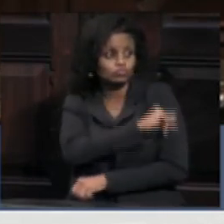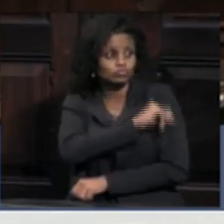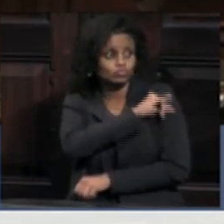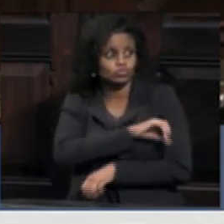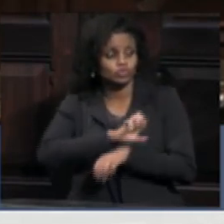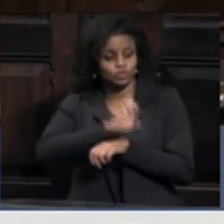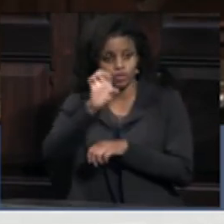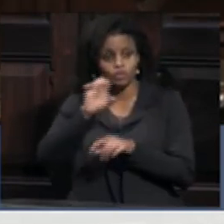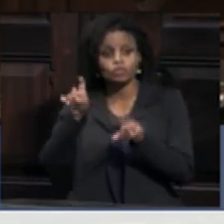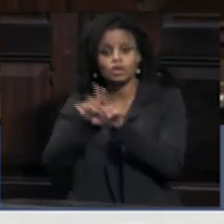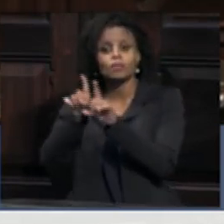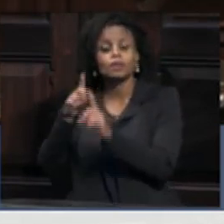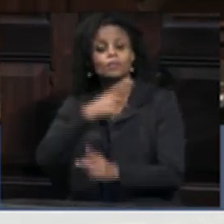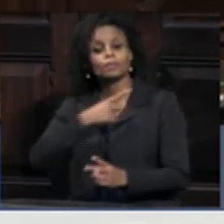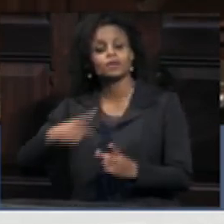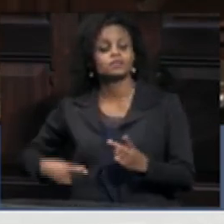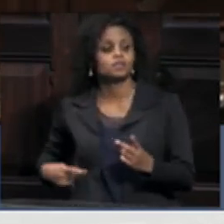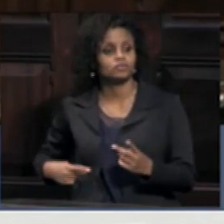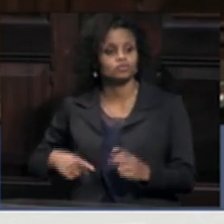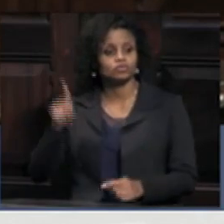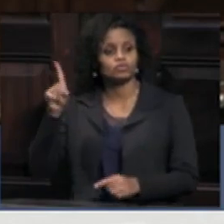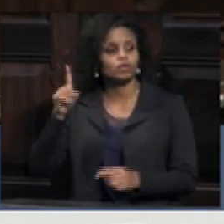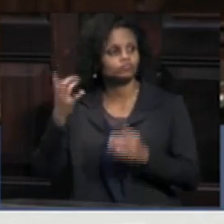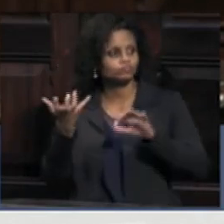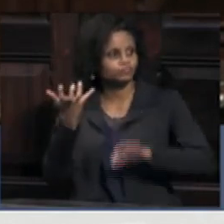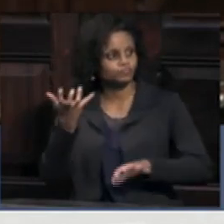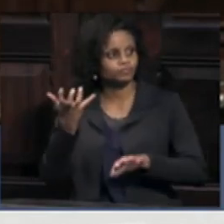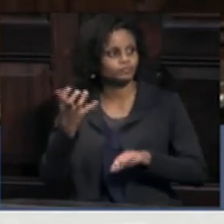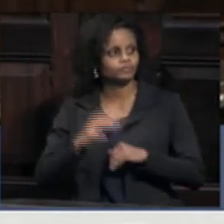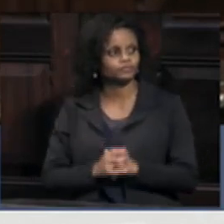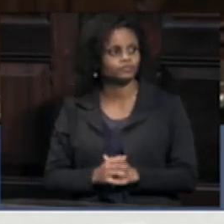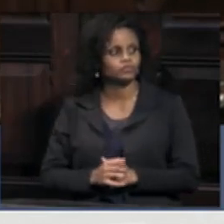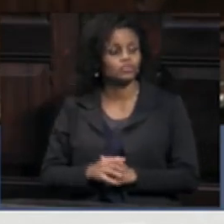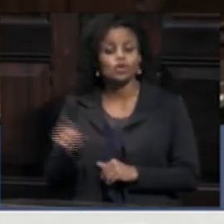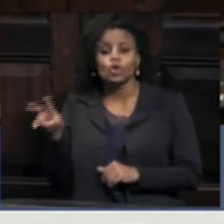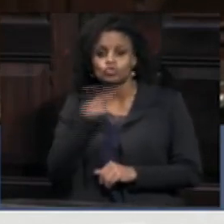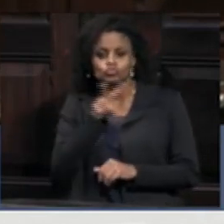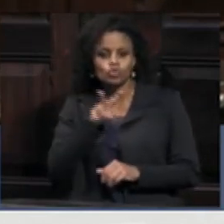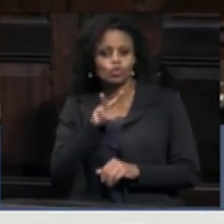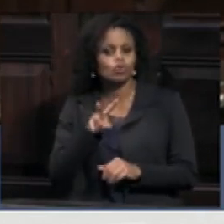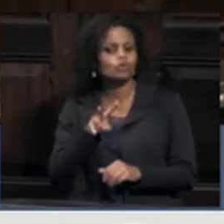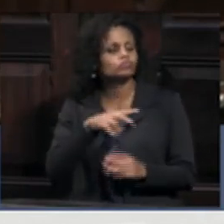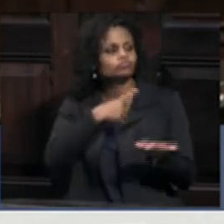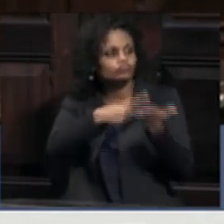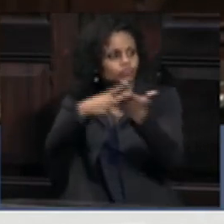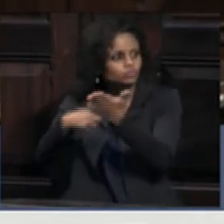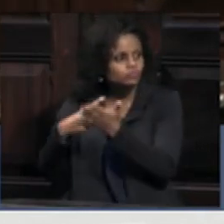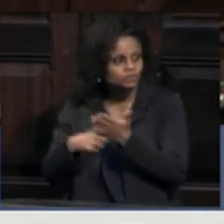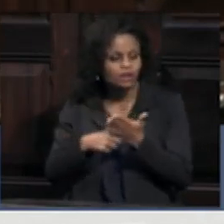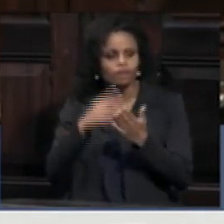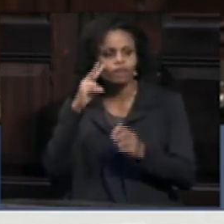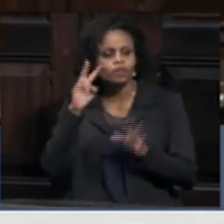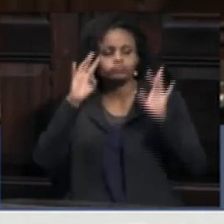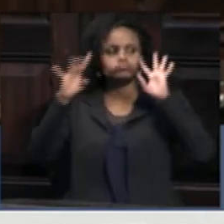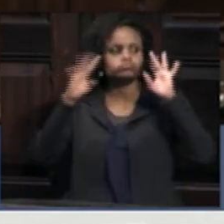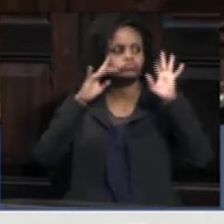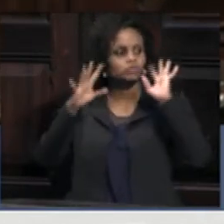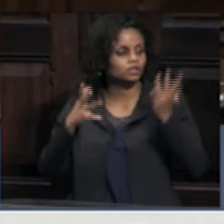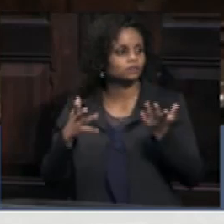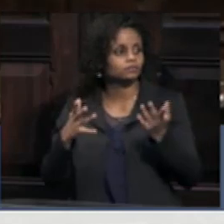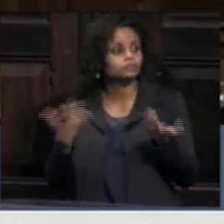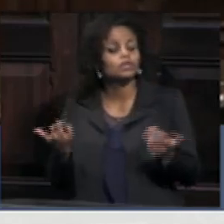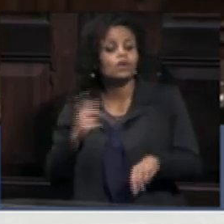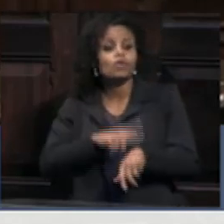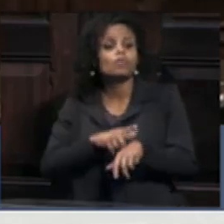governo federal. Os 2 vão, inclusive, se debruçar sobre esse acordo na condição de governo. Então é um momento novo na